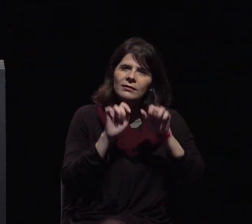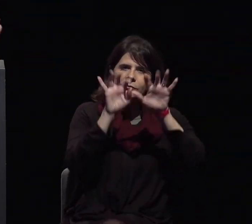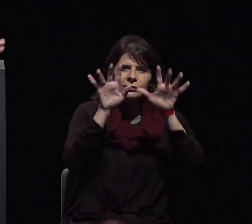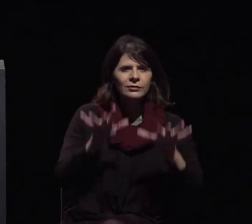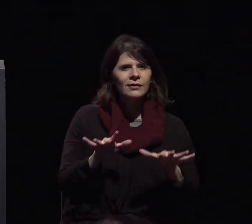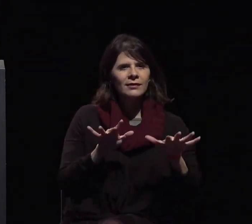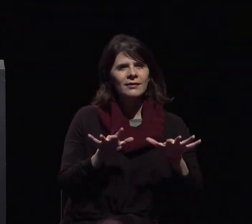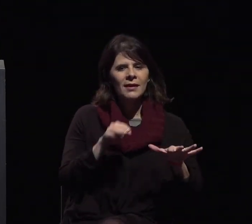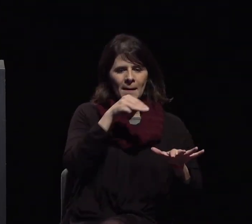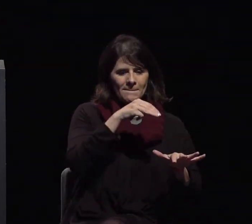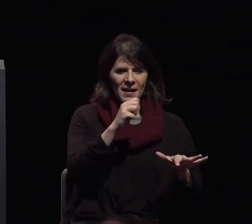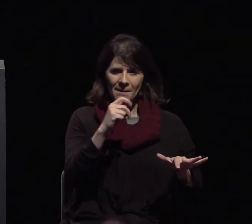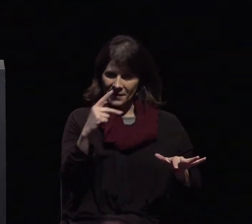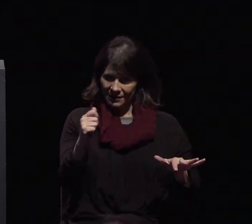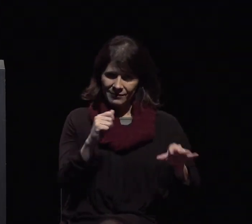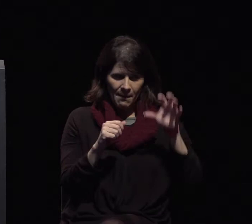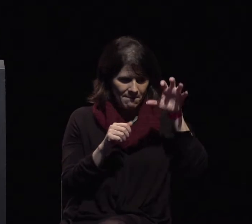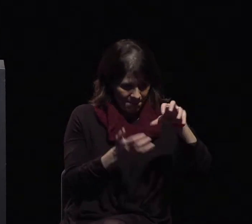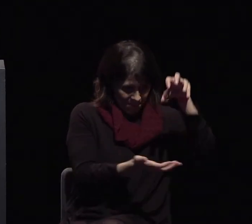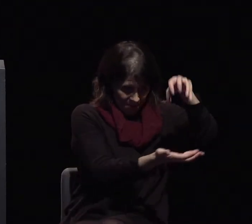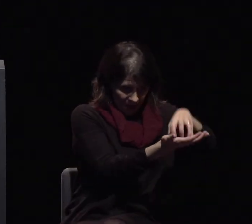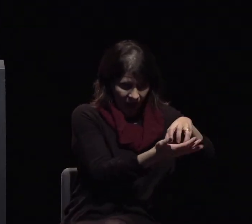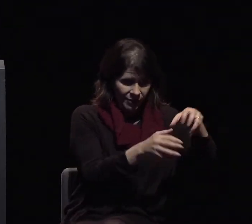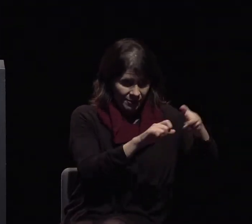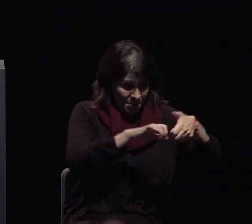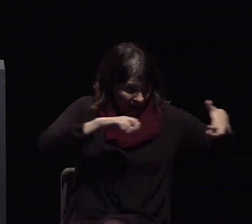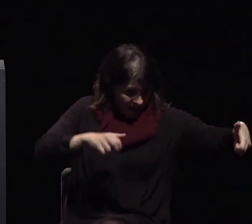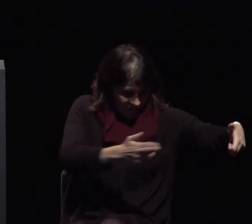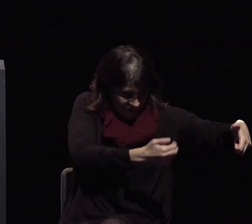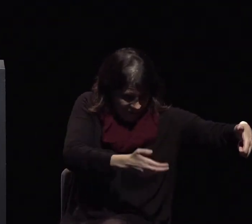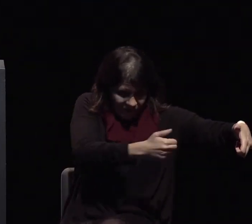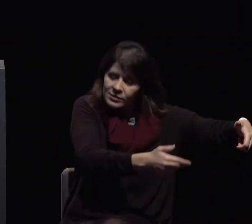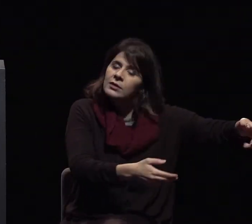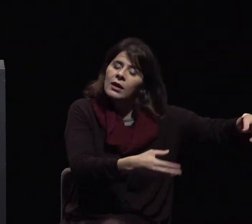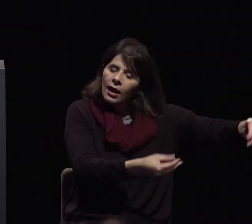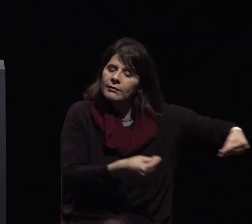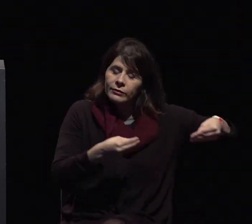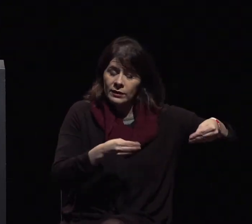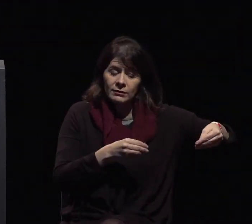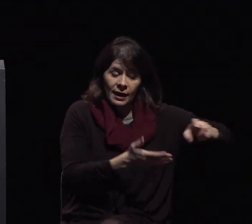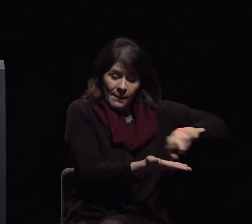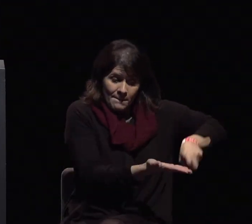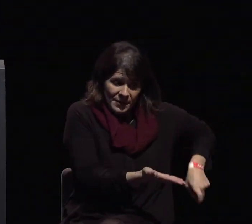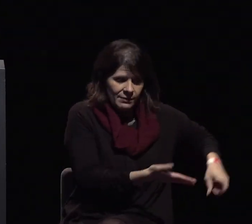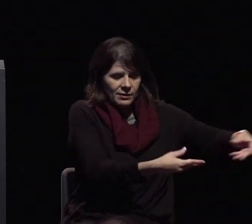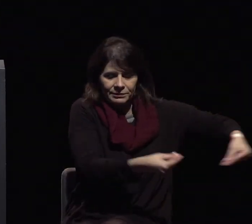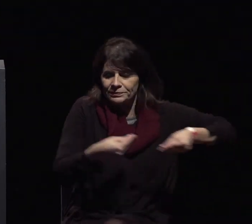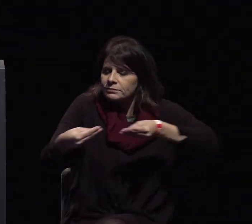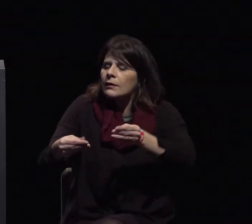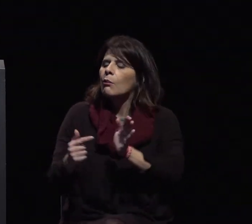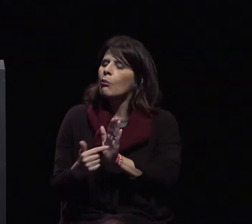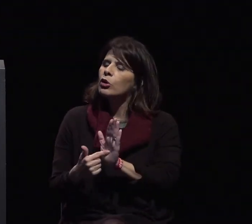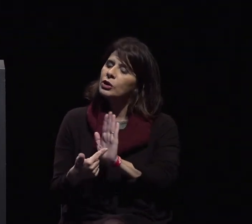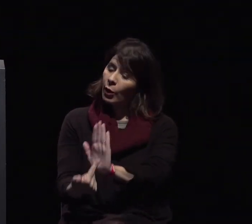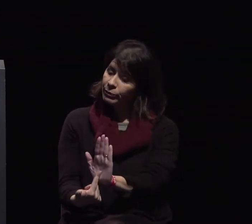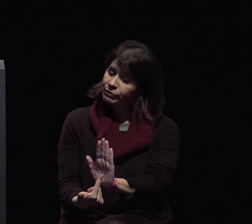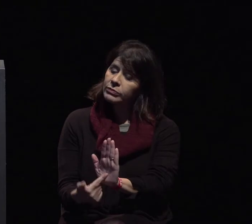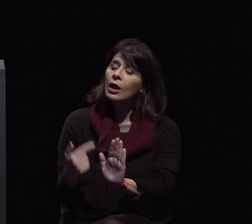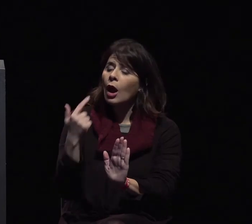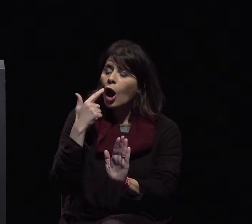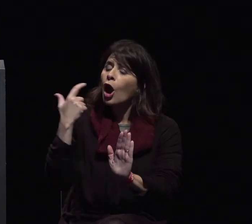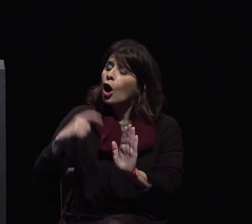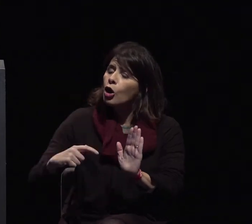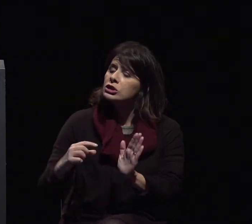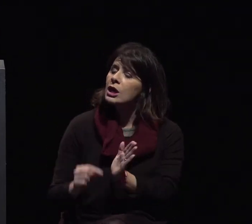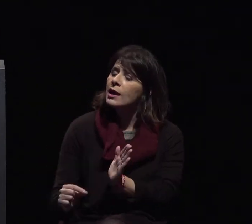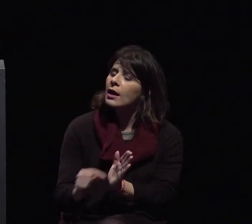um mapinha e eu trazia para a sala. E aí eles começavam a circular os lugares de interesse, porque o